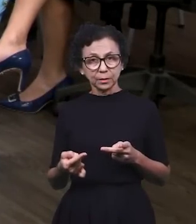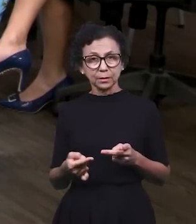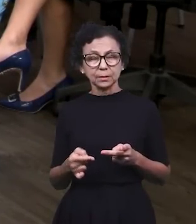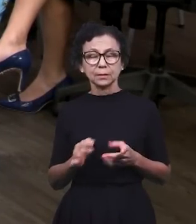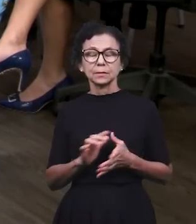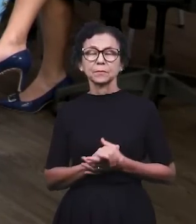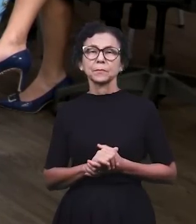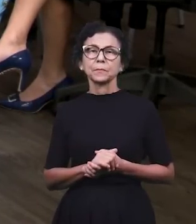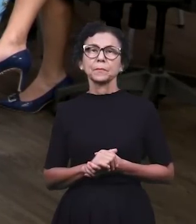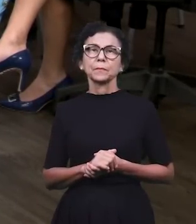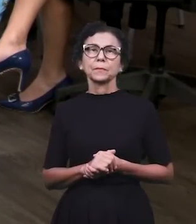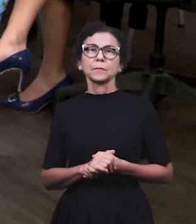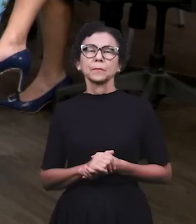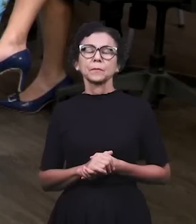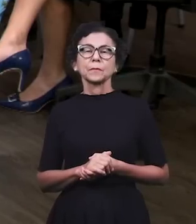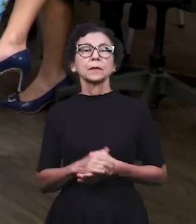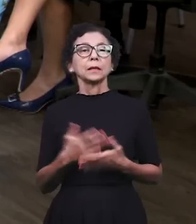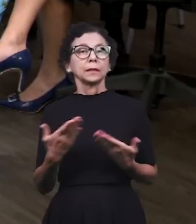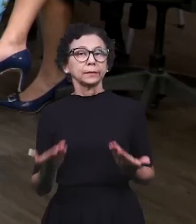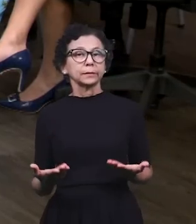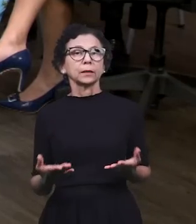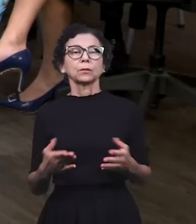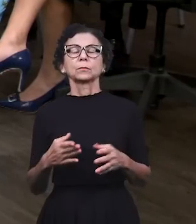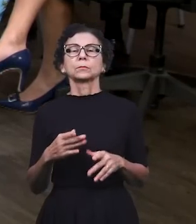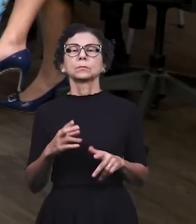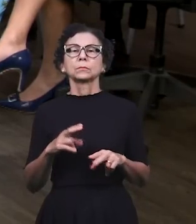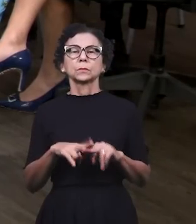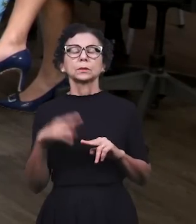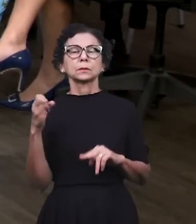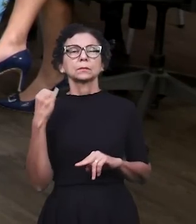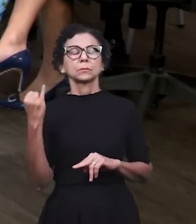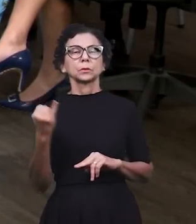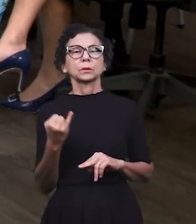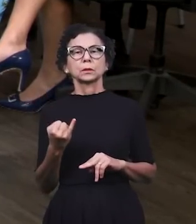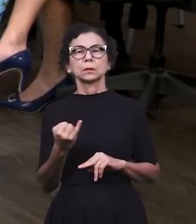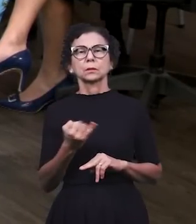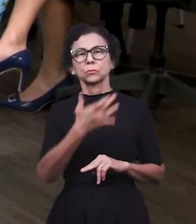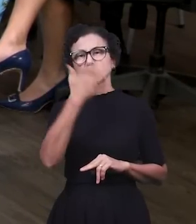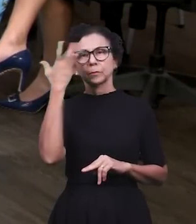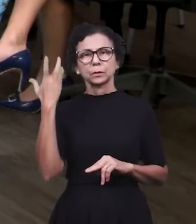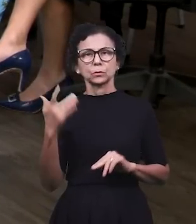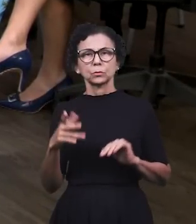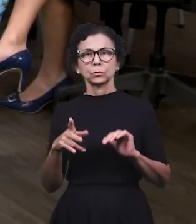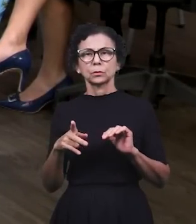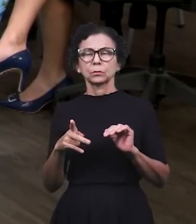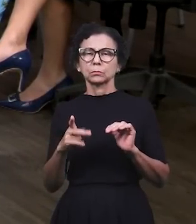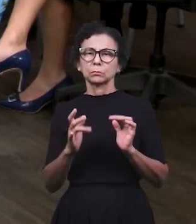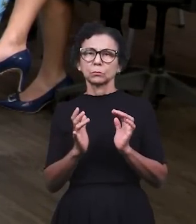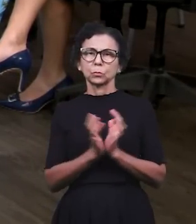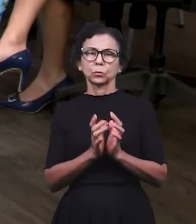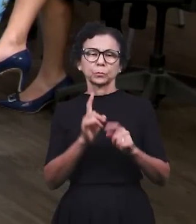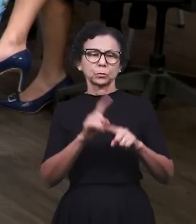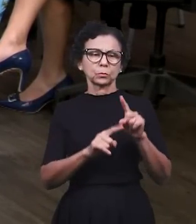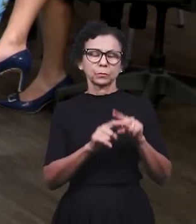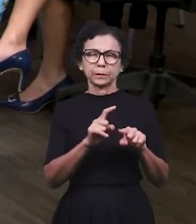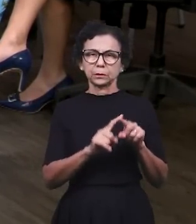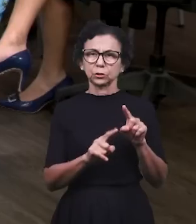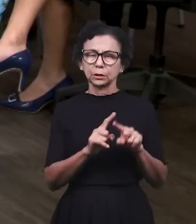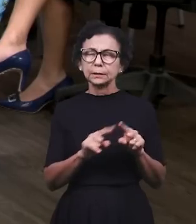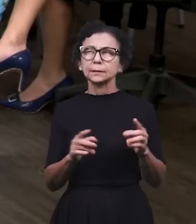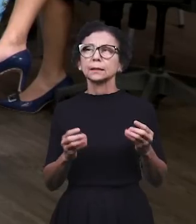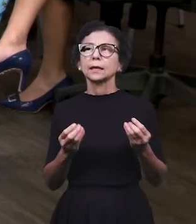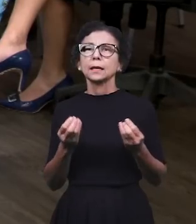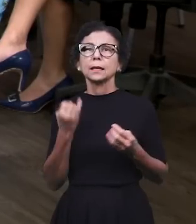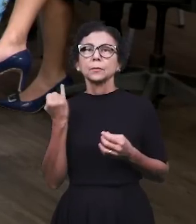isso que é importante o instrumentista fazer parte da reunião do culto profético. Porque ele tem que ter, não só fazer parte, mas ele